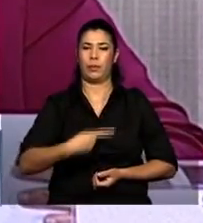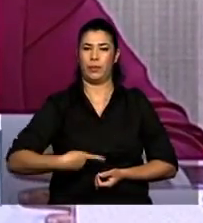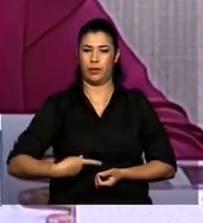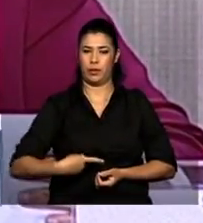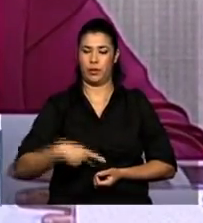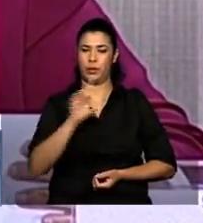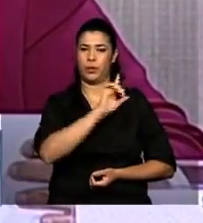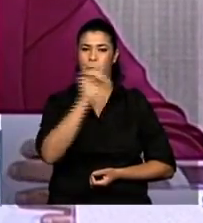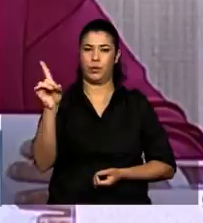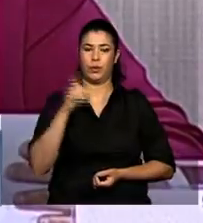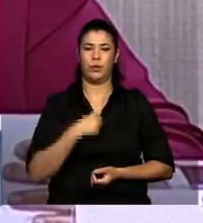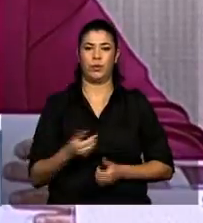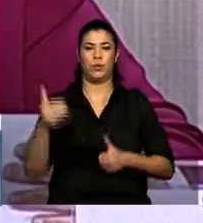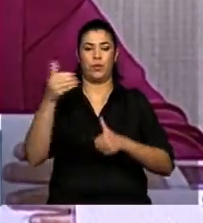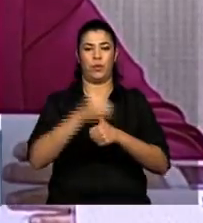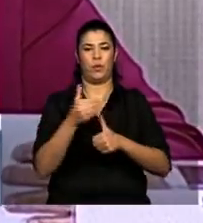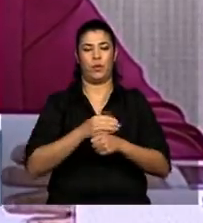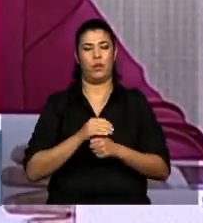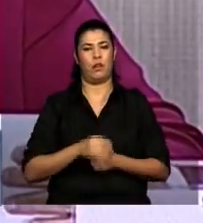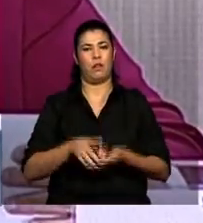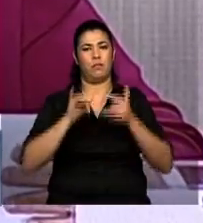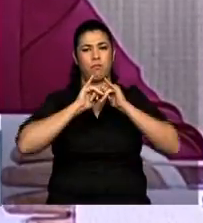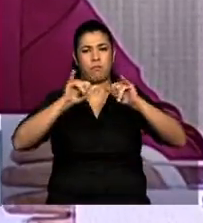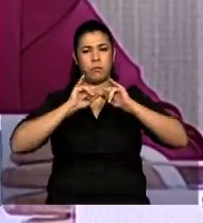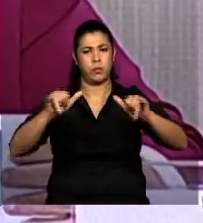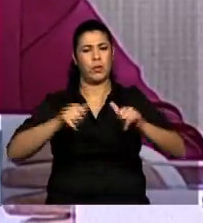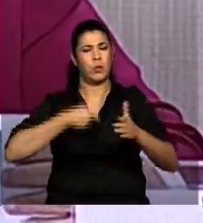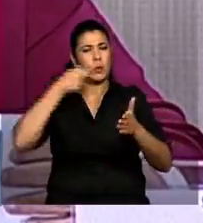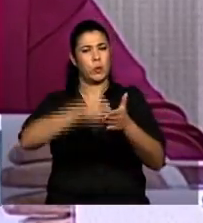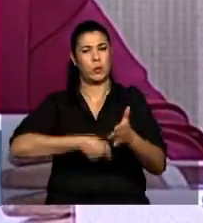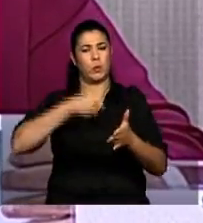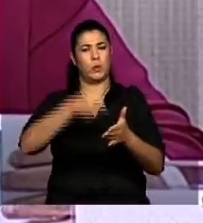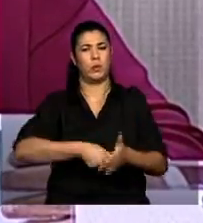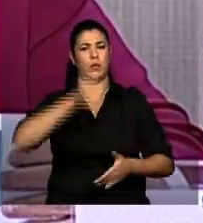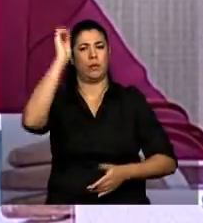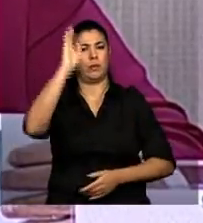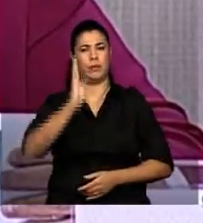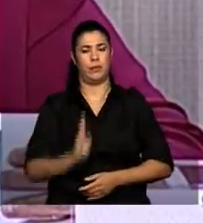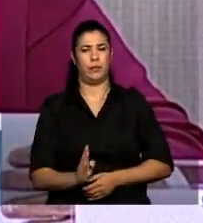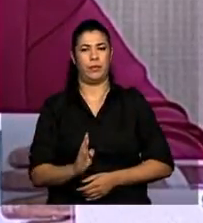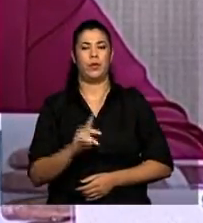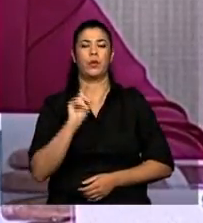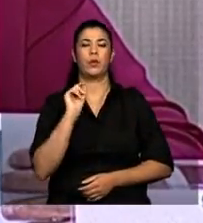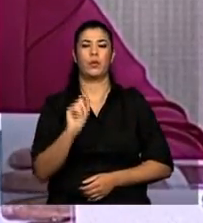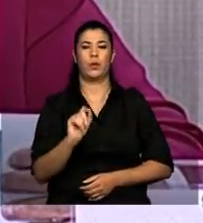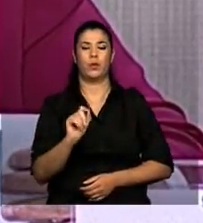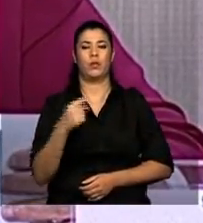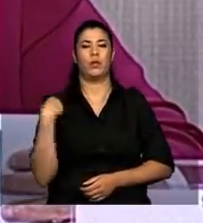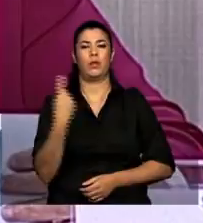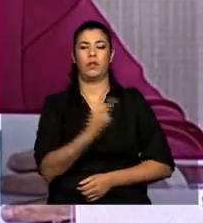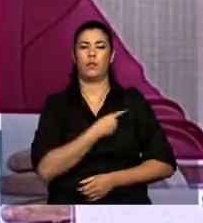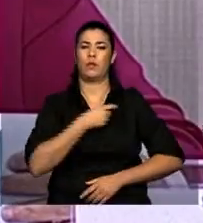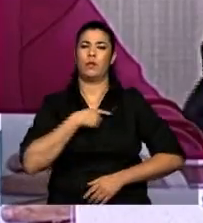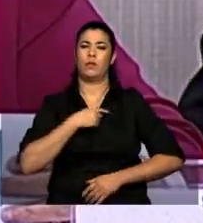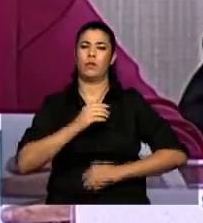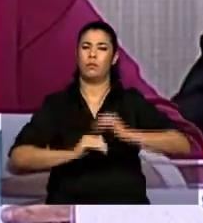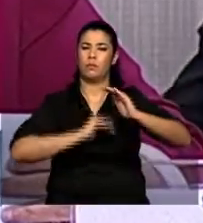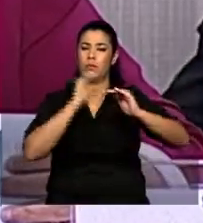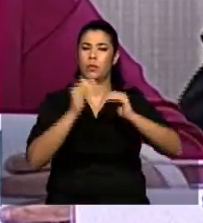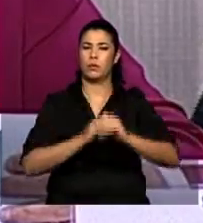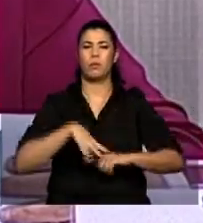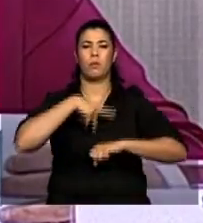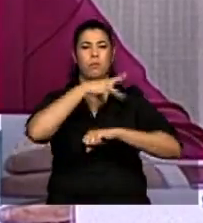posse, lançou um grande desafio para o Brasil, que é nós construirmos uma